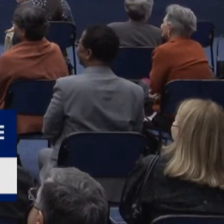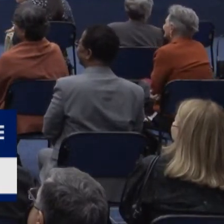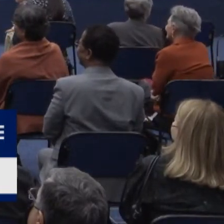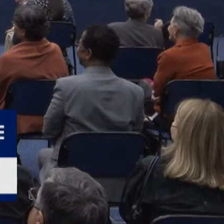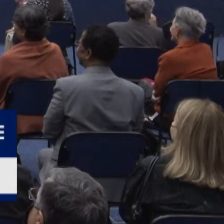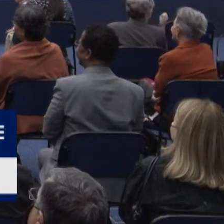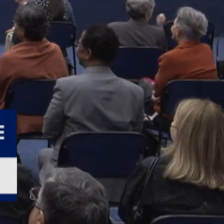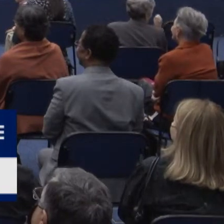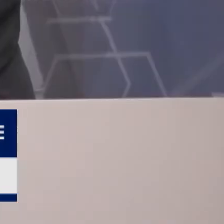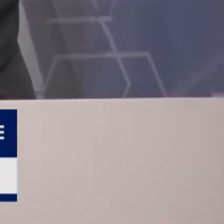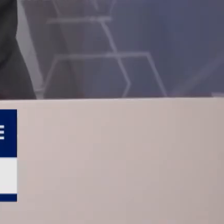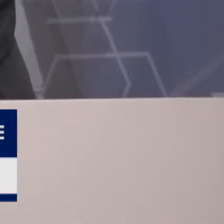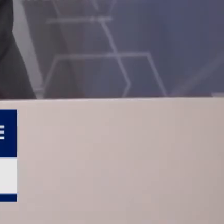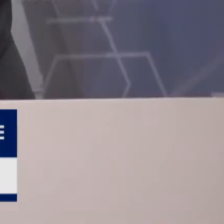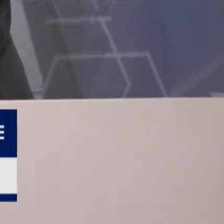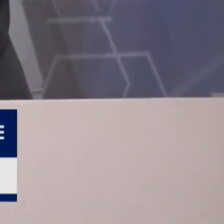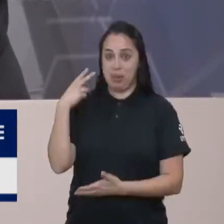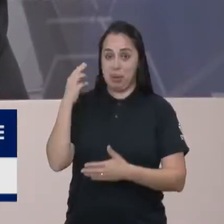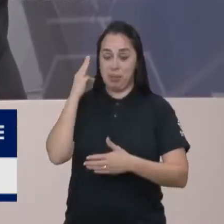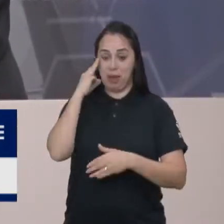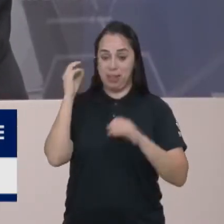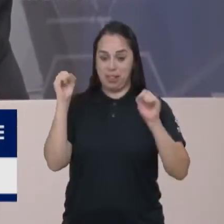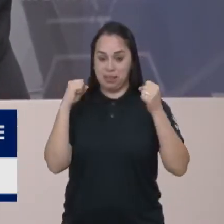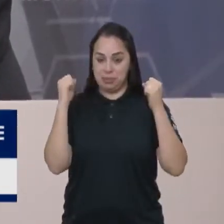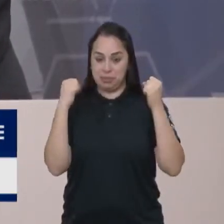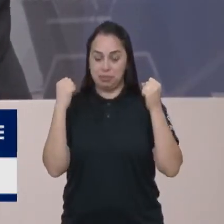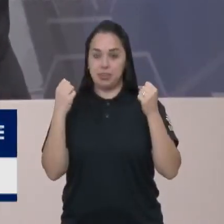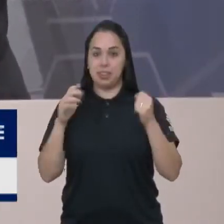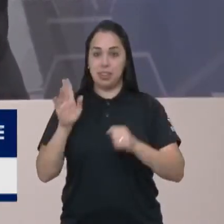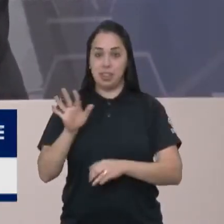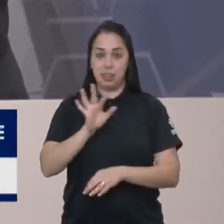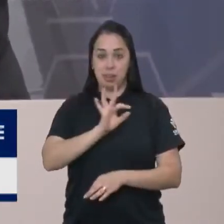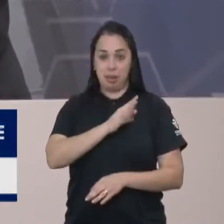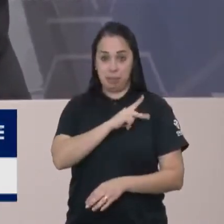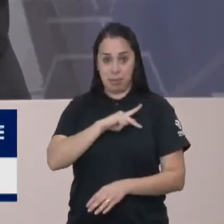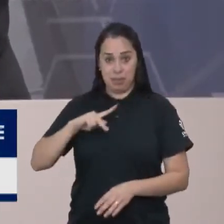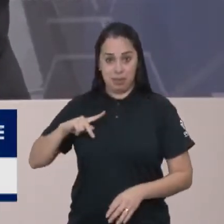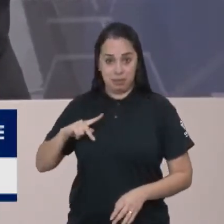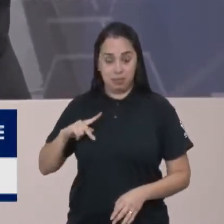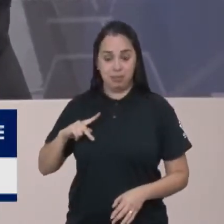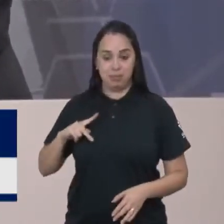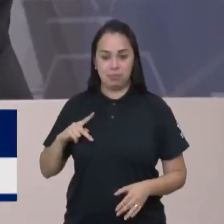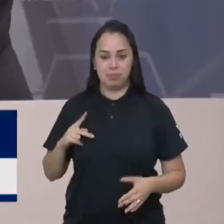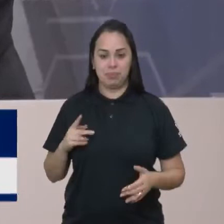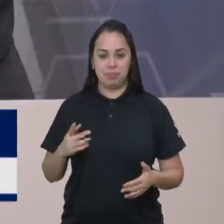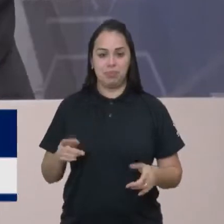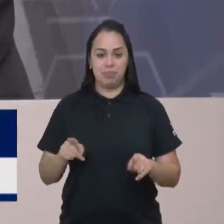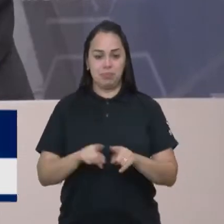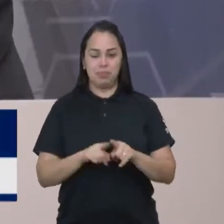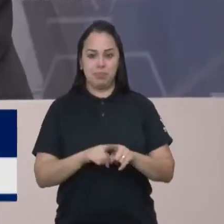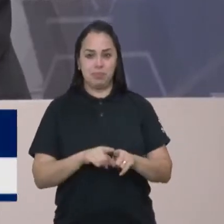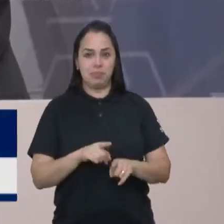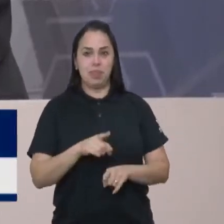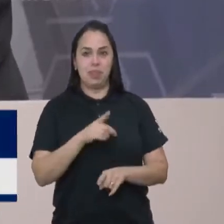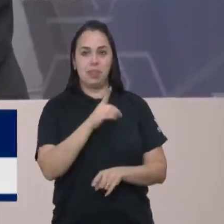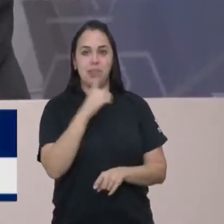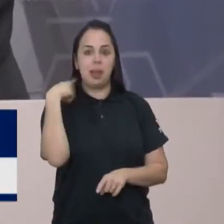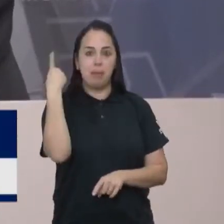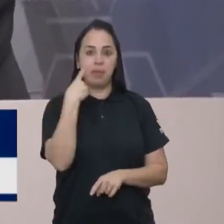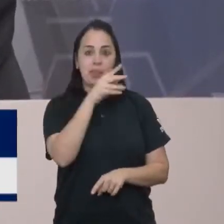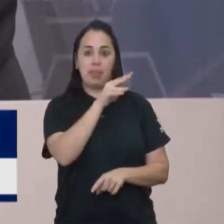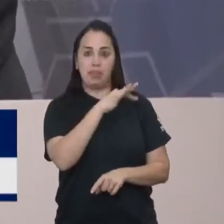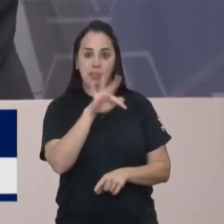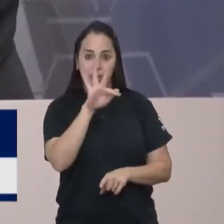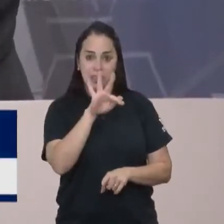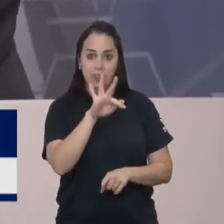Excelentíssimo senhor vereador Marcão da Academia, que preside essa cerimônia. Excelentíssimo senhor deputado federal Eduardo Cury, na pessoa